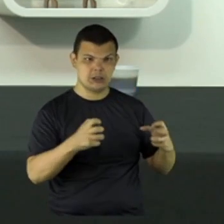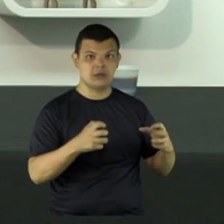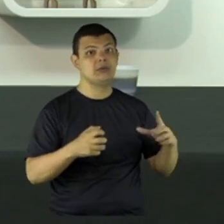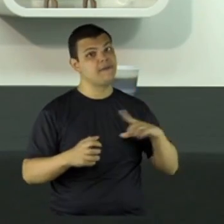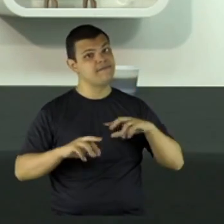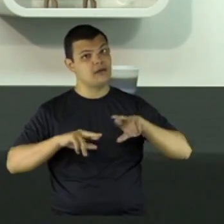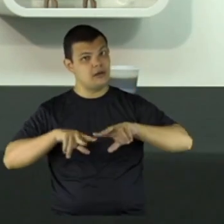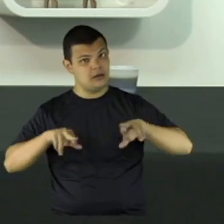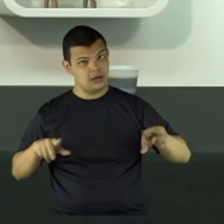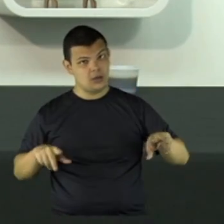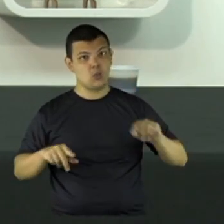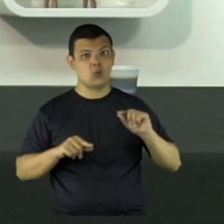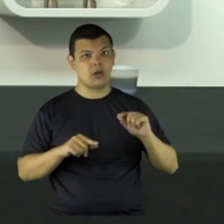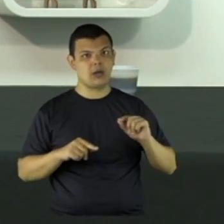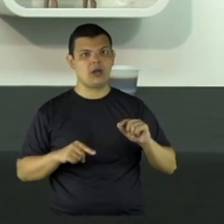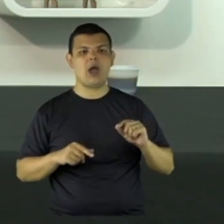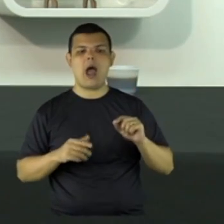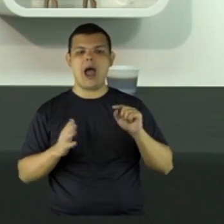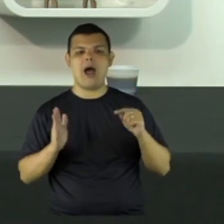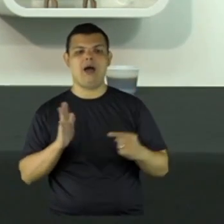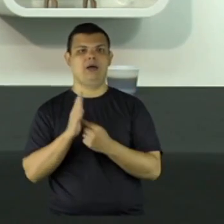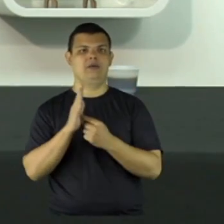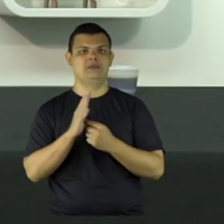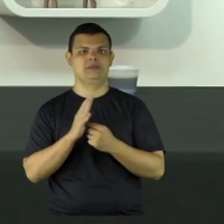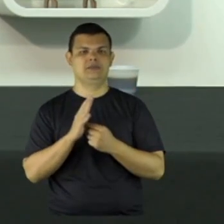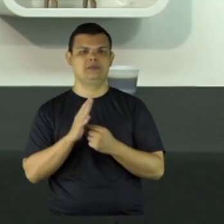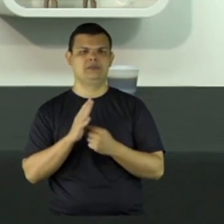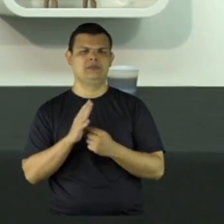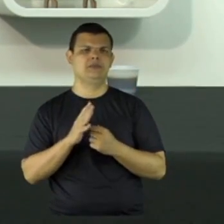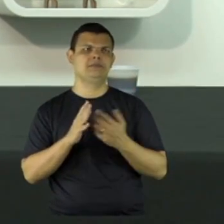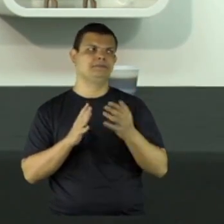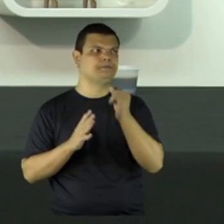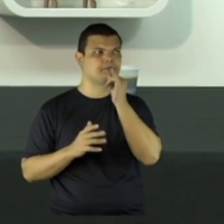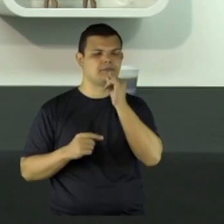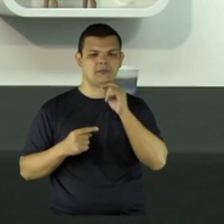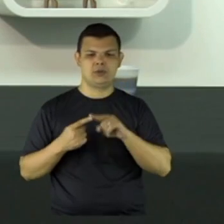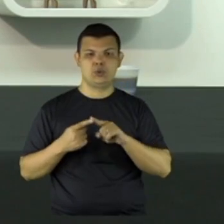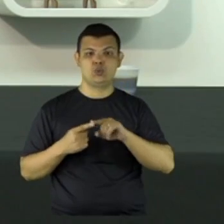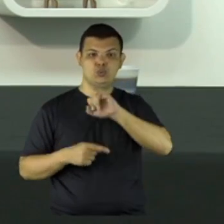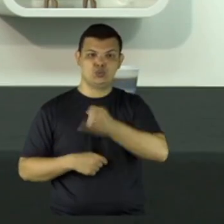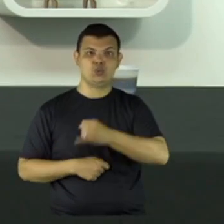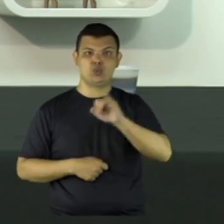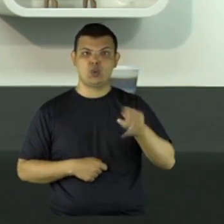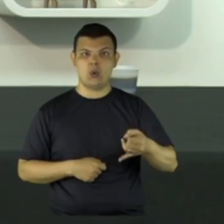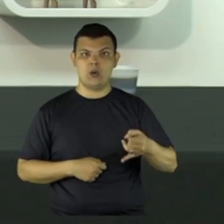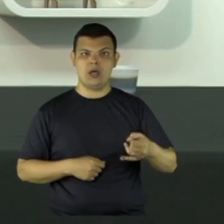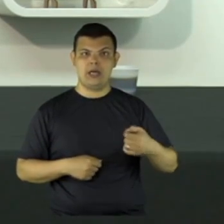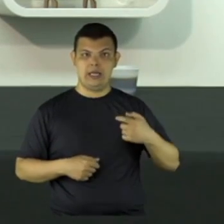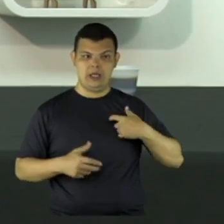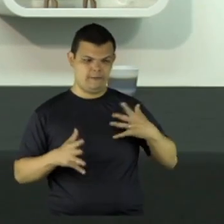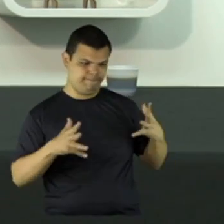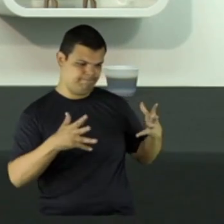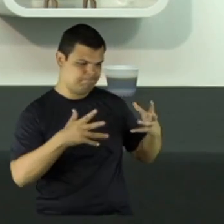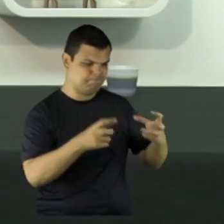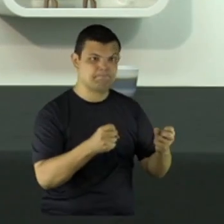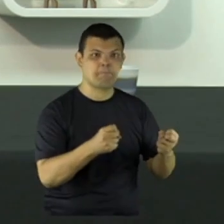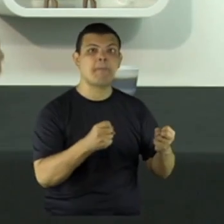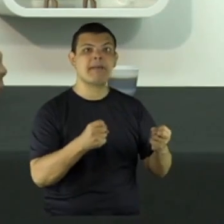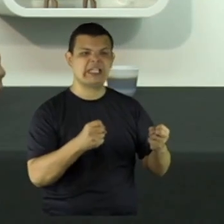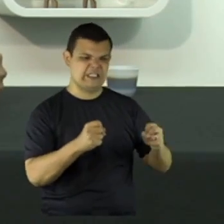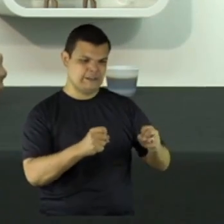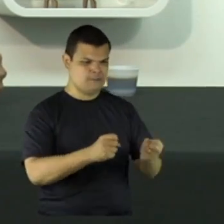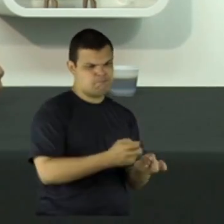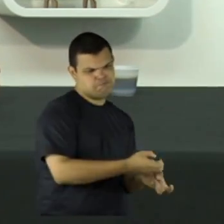elas quanto ao objetivo. Então, por exemplo, no judô, você agarra para